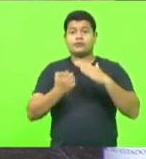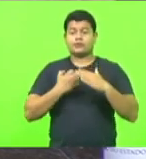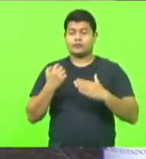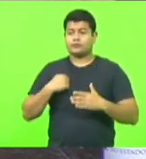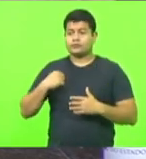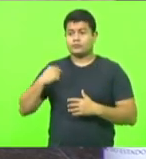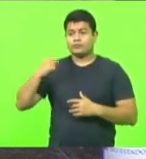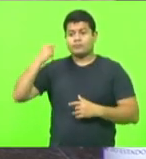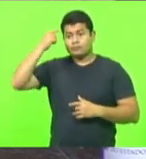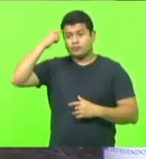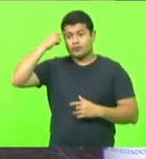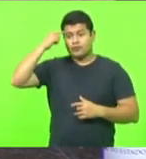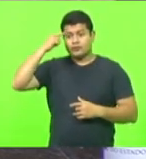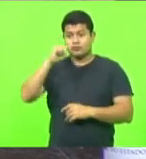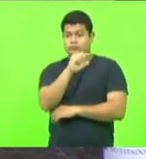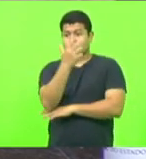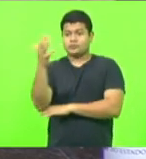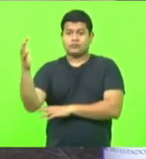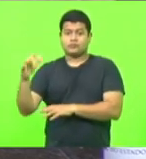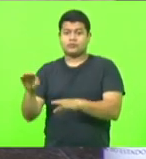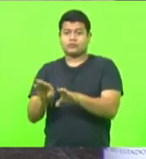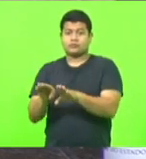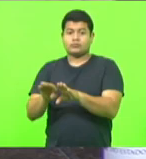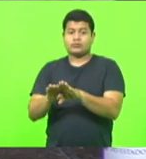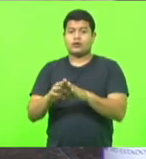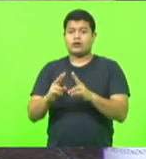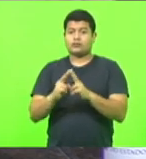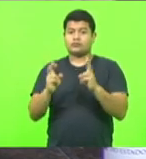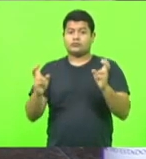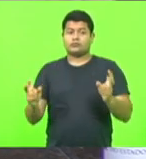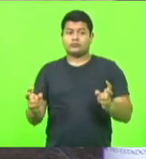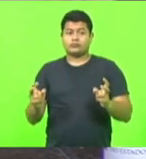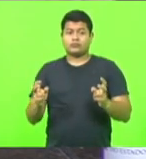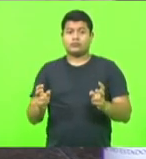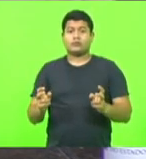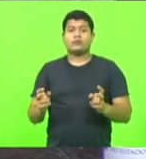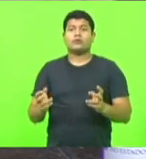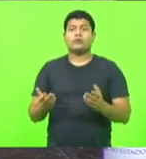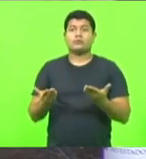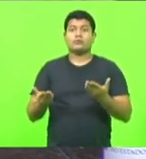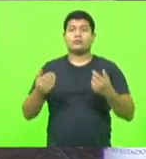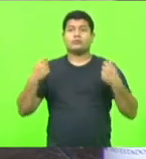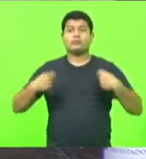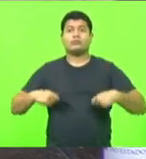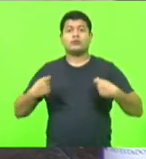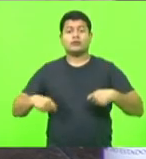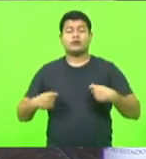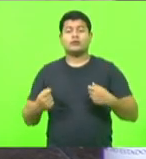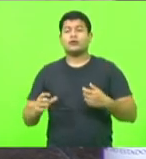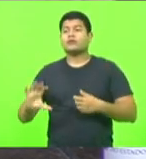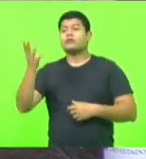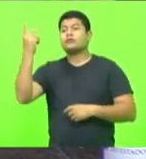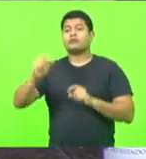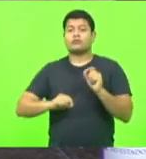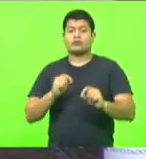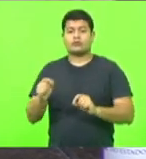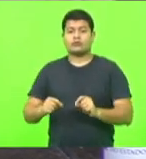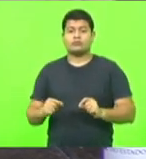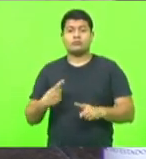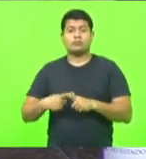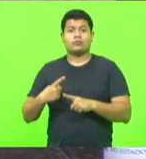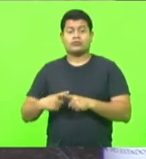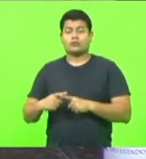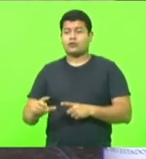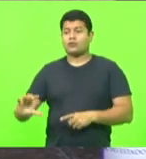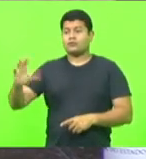com a nossa cidade, com a nossa capital. O que é necessário? Porque aconteceu um desastre que os documentos